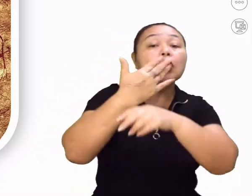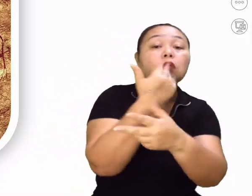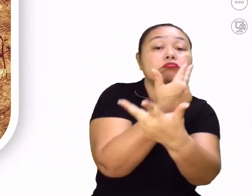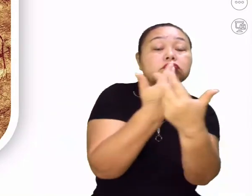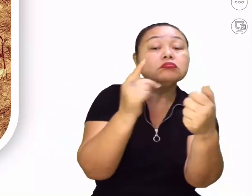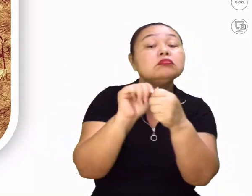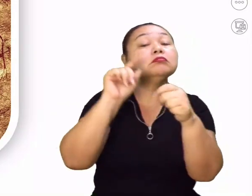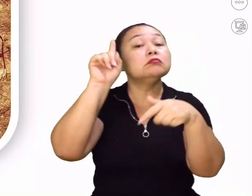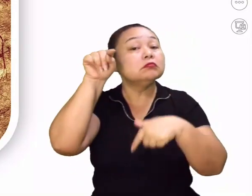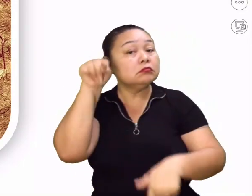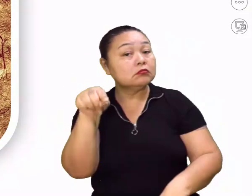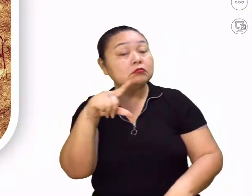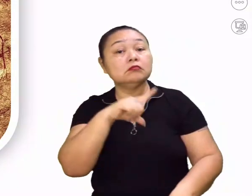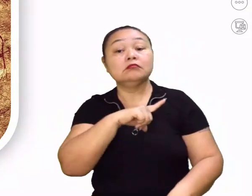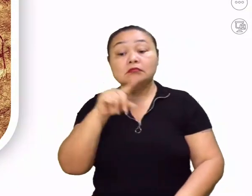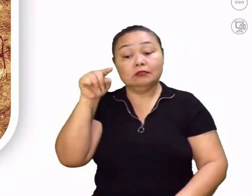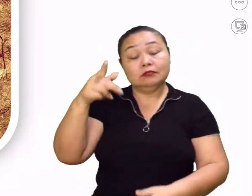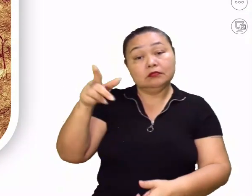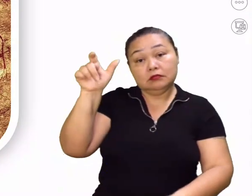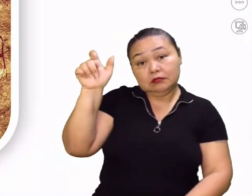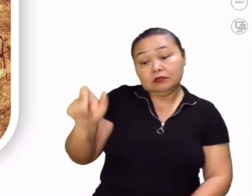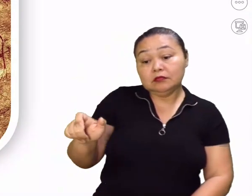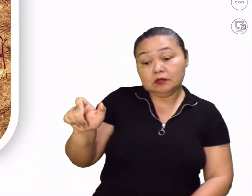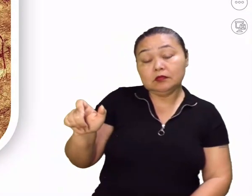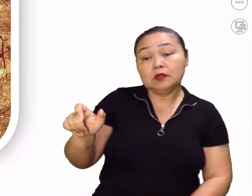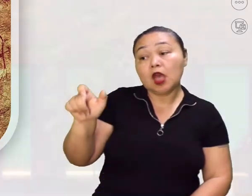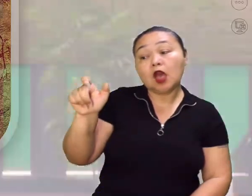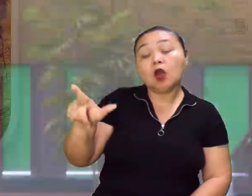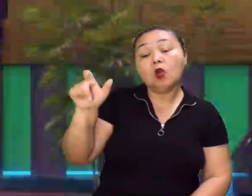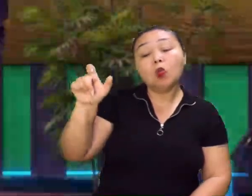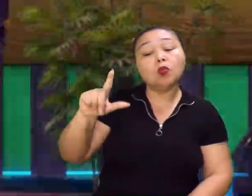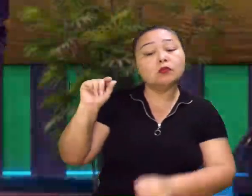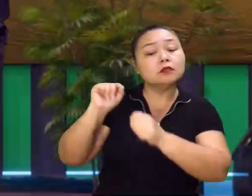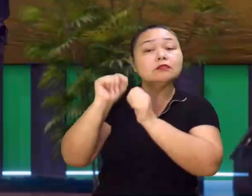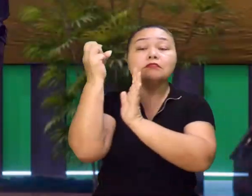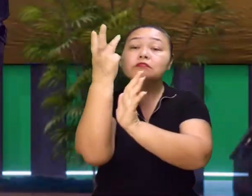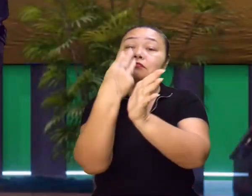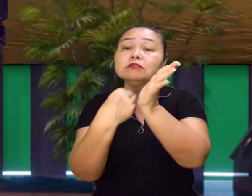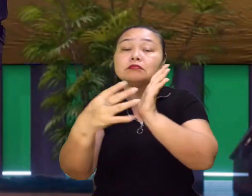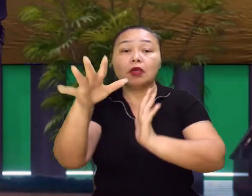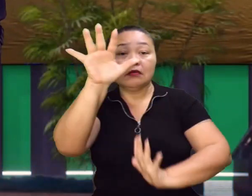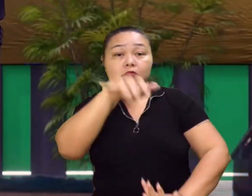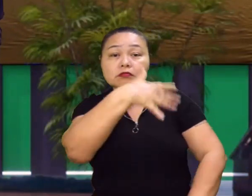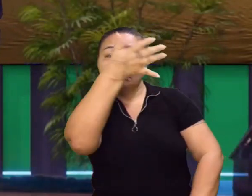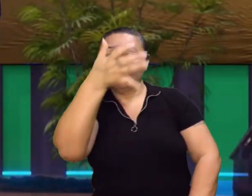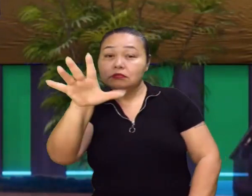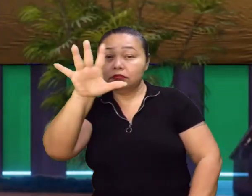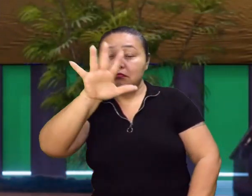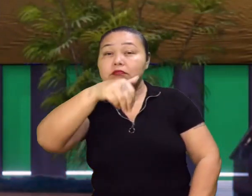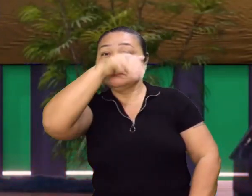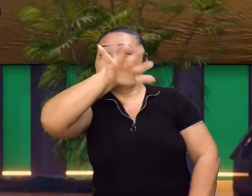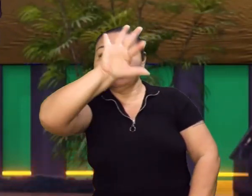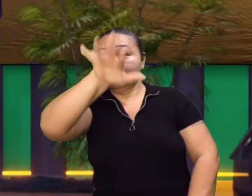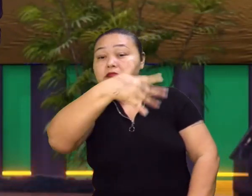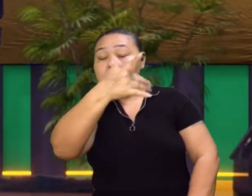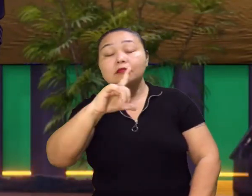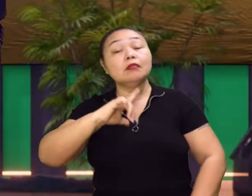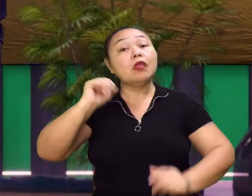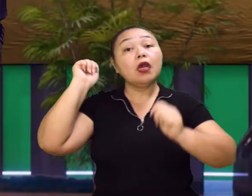então por isso que eles acabavam fazendo essas pinturas, chamadas pinturas rupestres, para poder